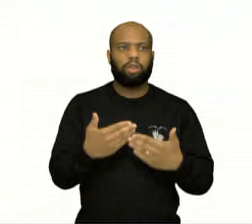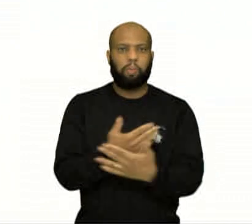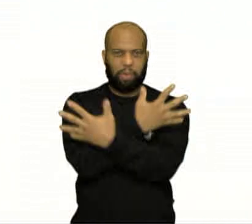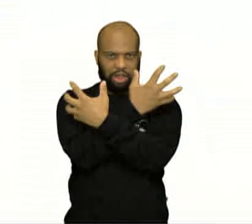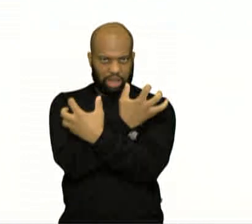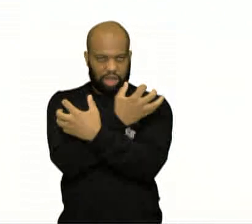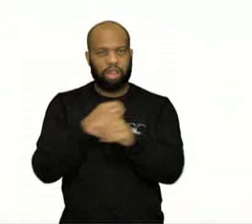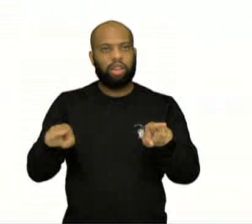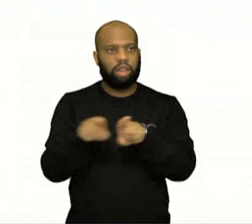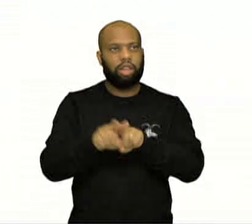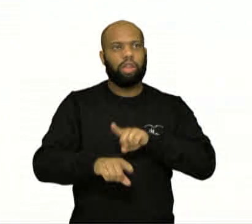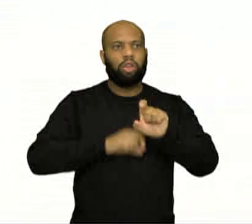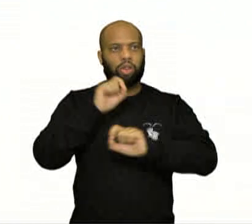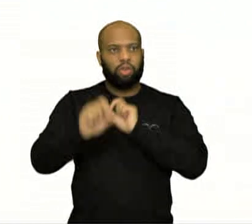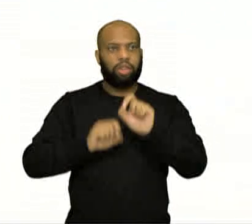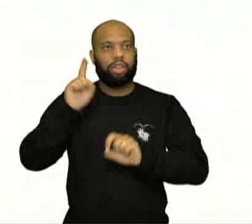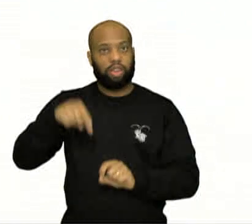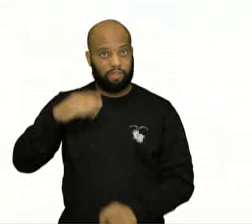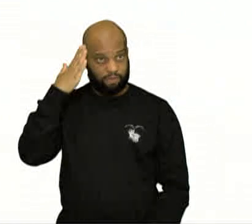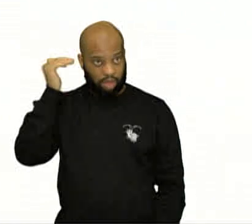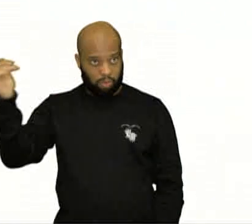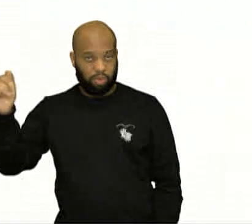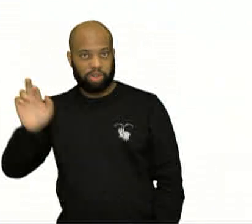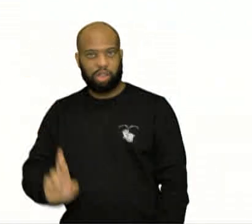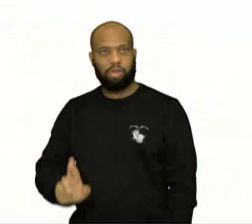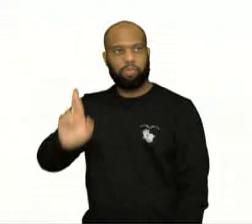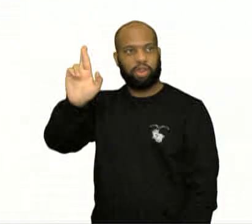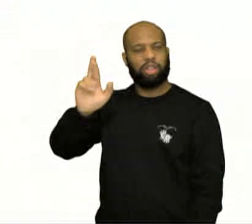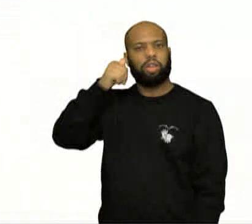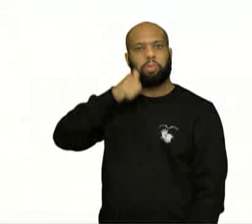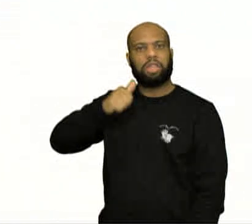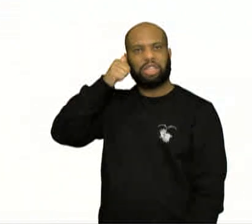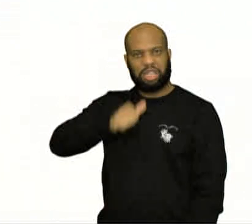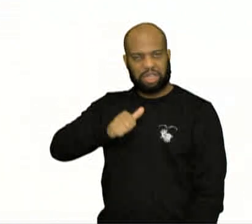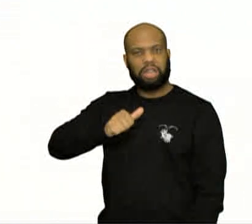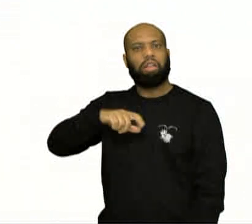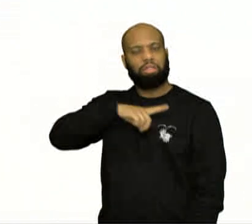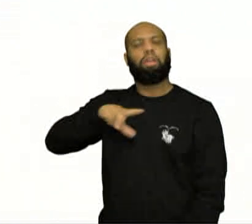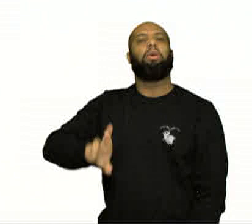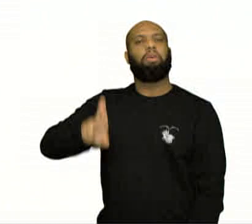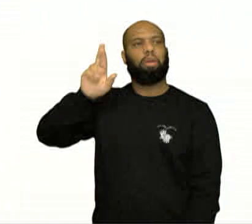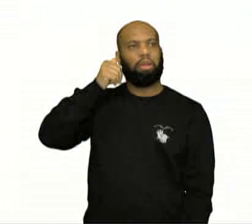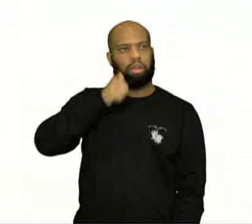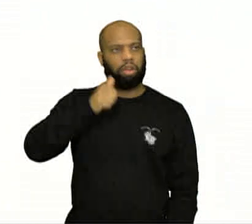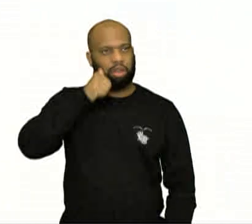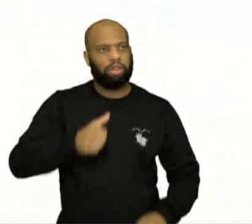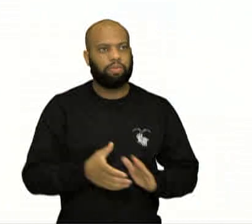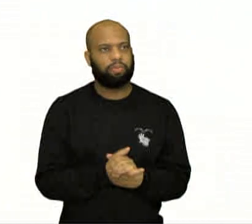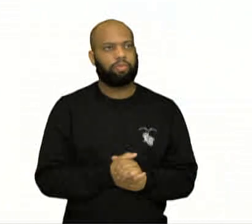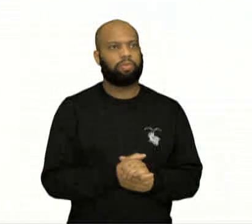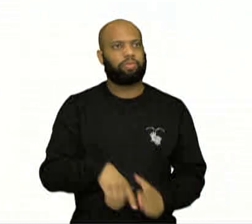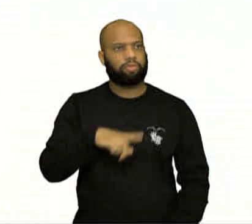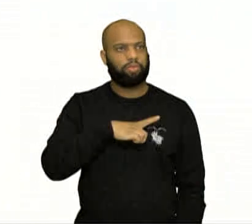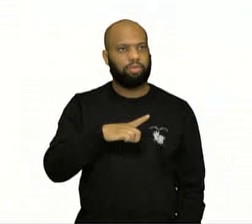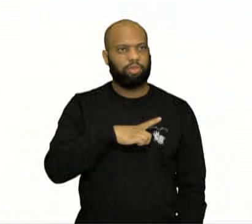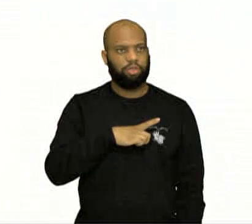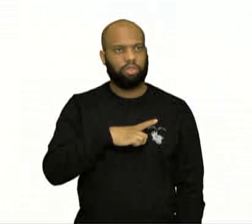é também um ícone na representação feminina. Tanto